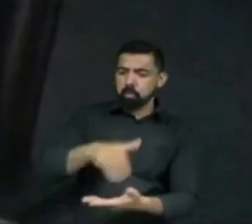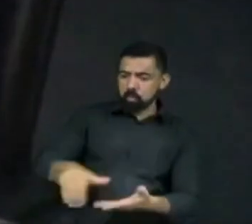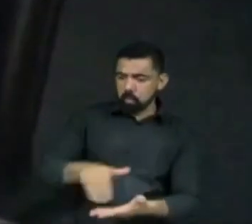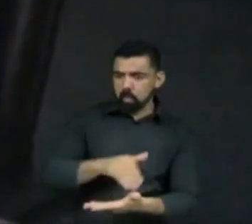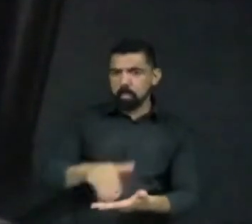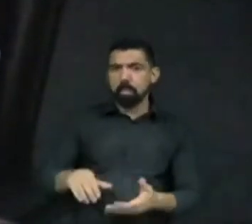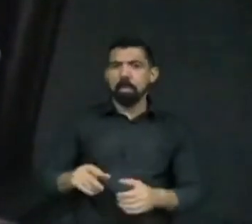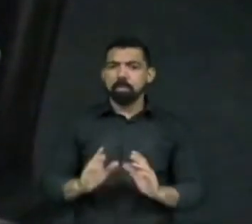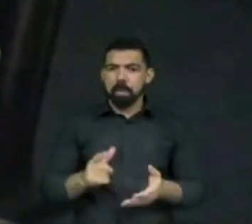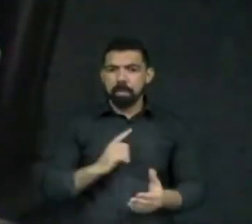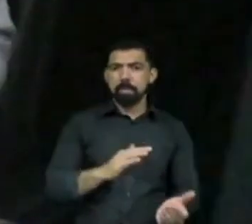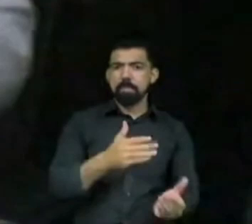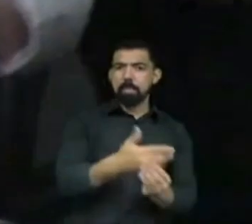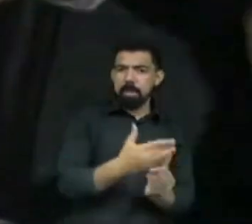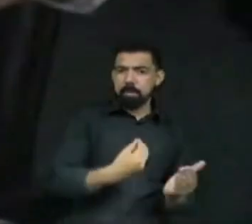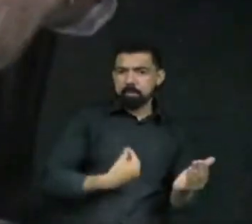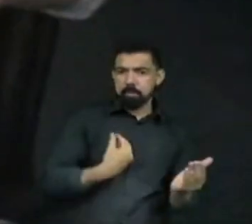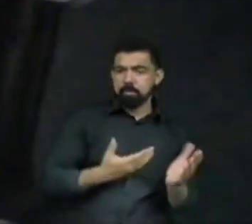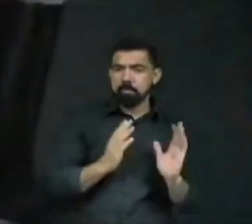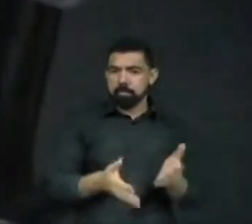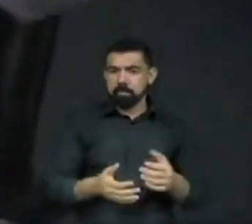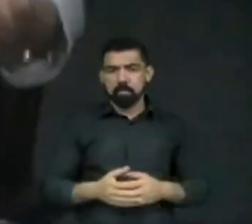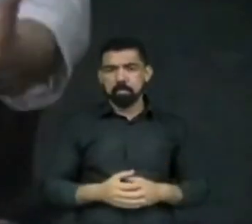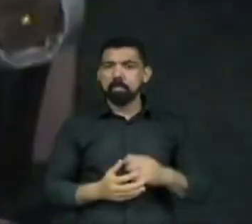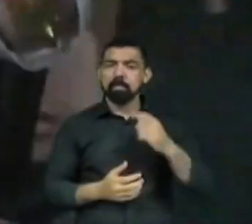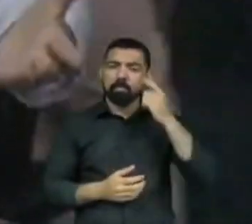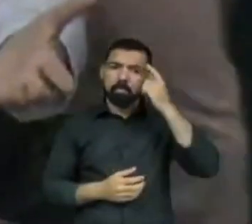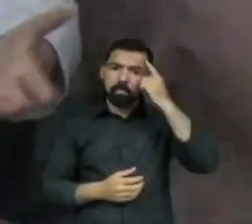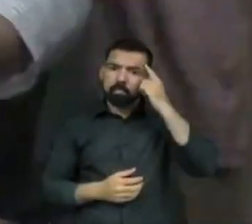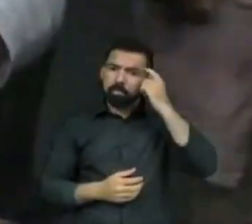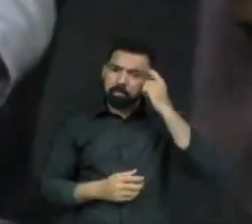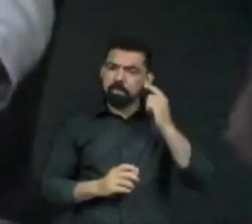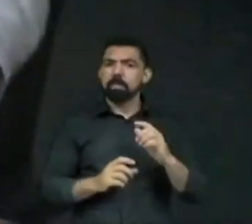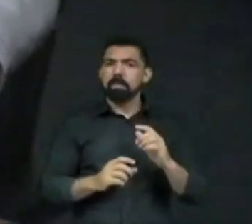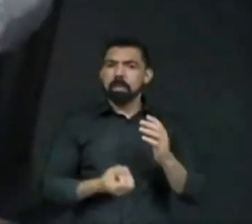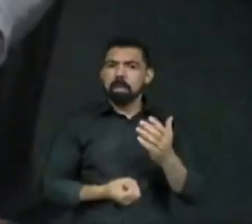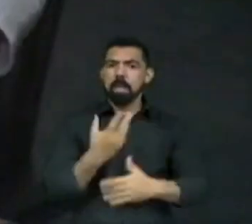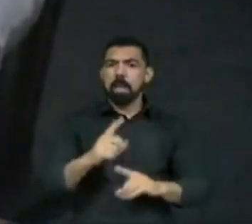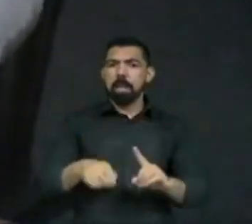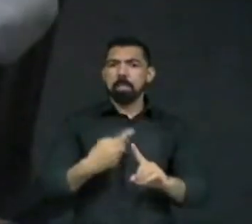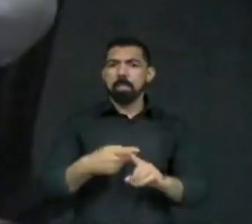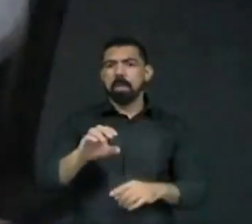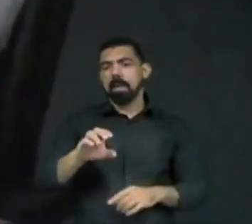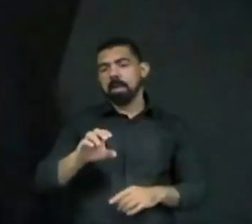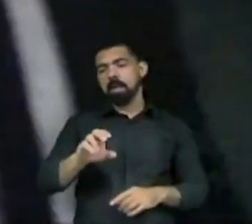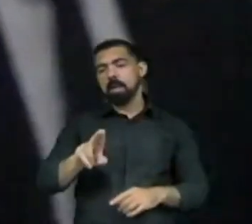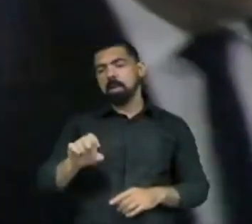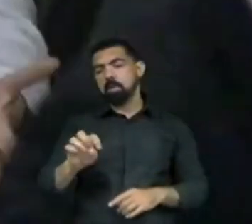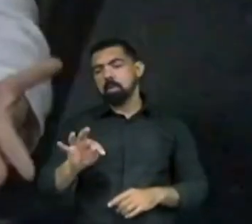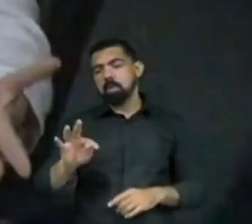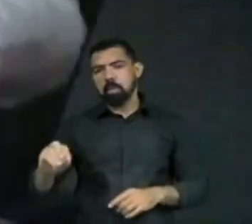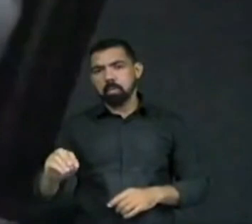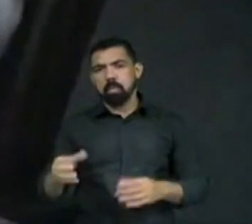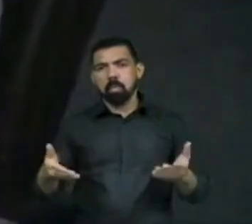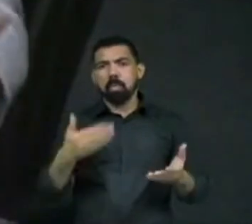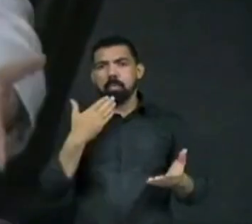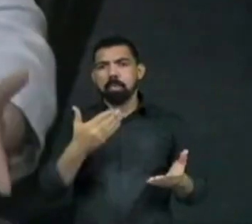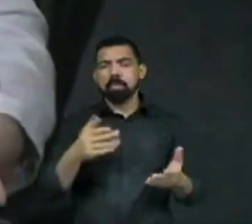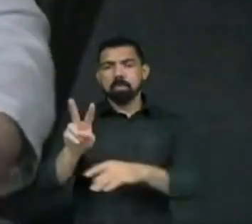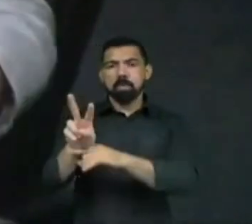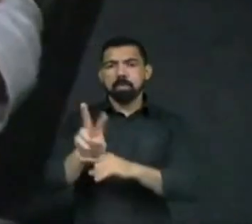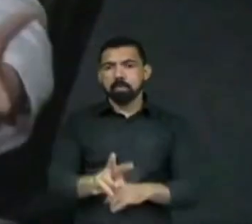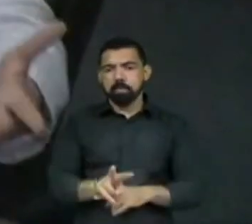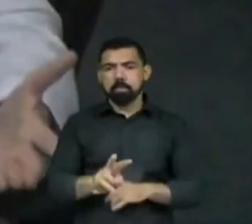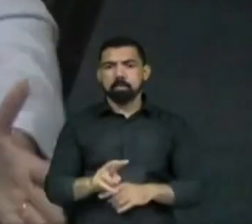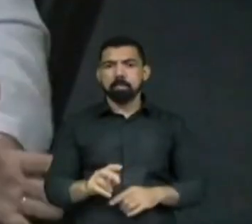pastas que já existem. Não vamos criar mais custos para um Estado que hoje vai pedir empréstimo para você